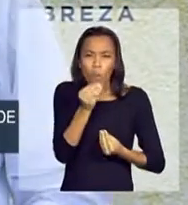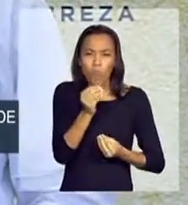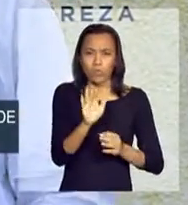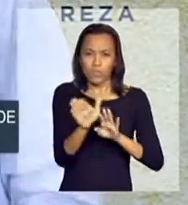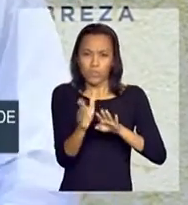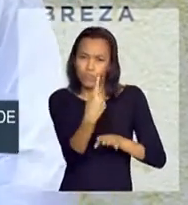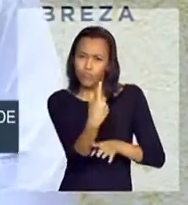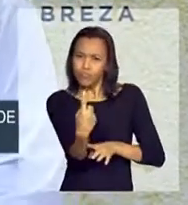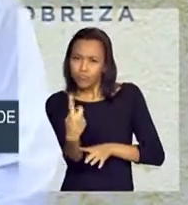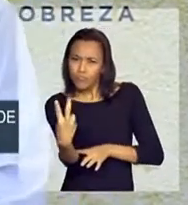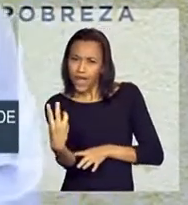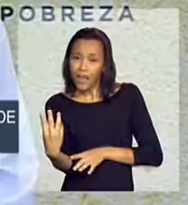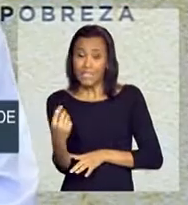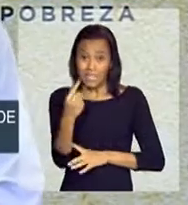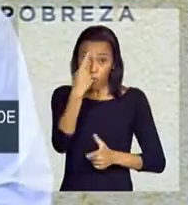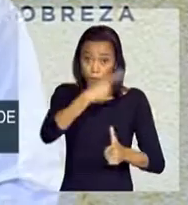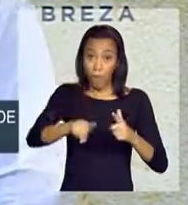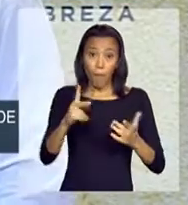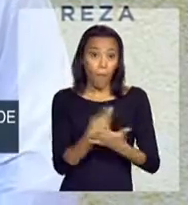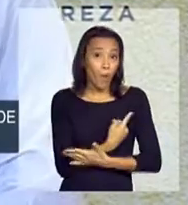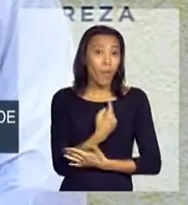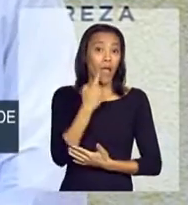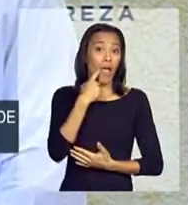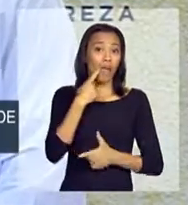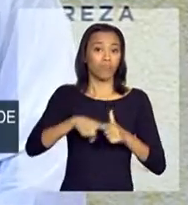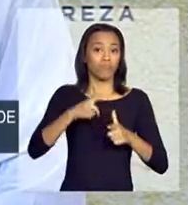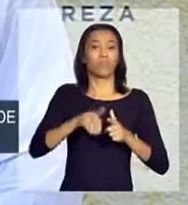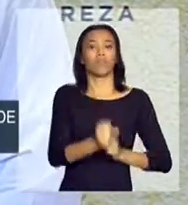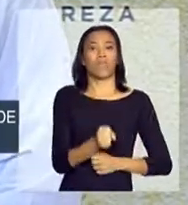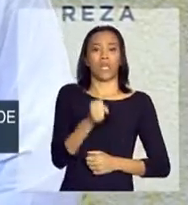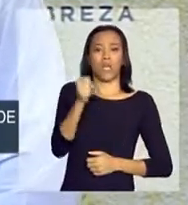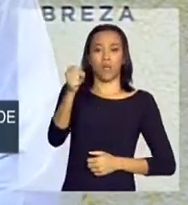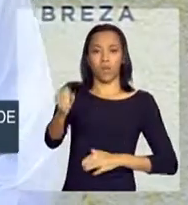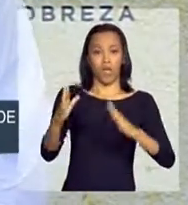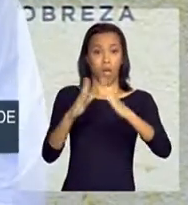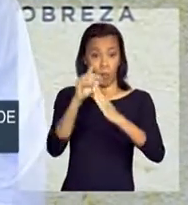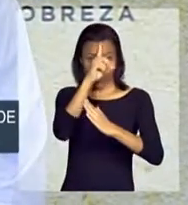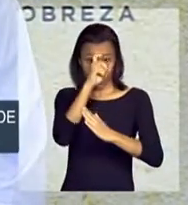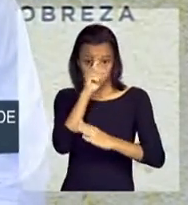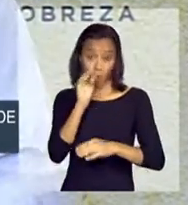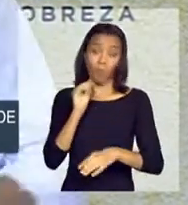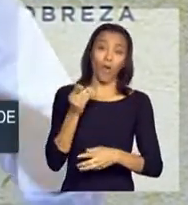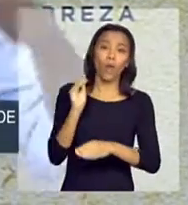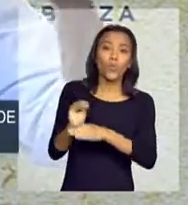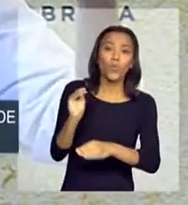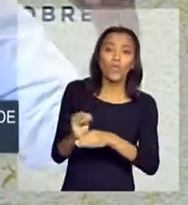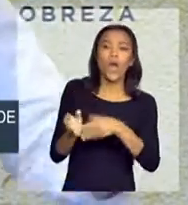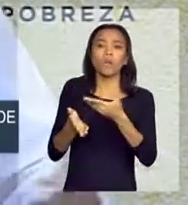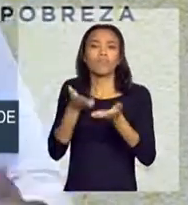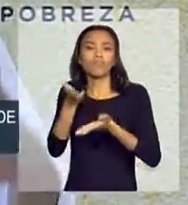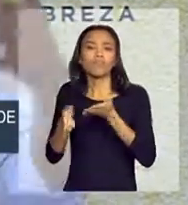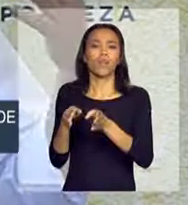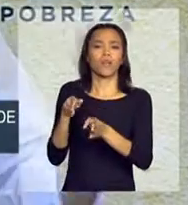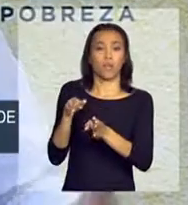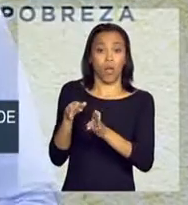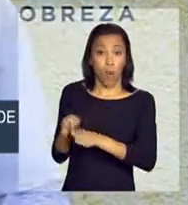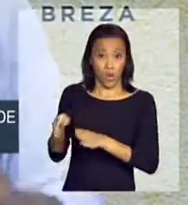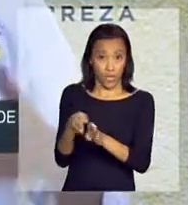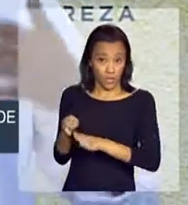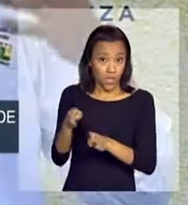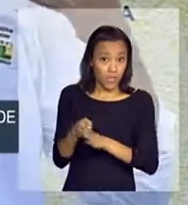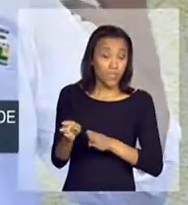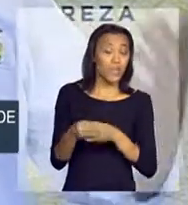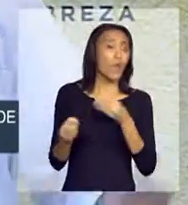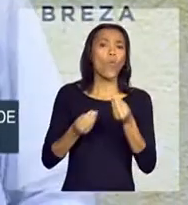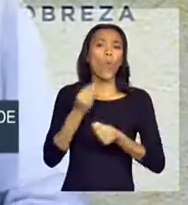separado e se tiver algum problema no dente levar lá para o centro de saúde para cuidar do dente e fazer as orientações a